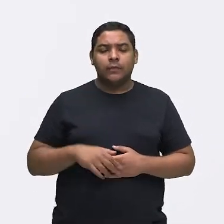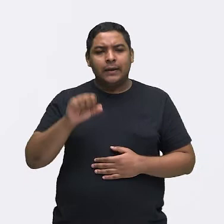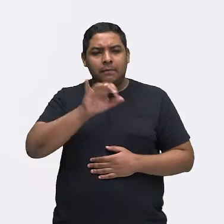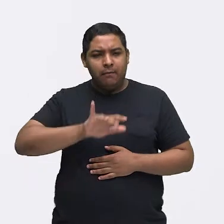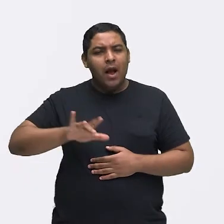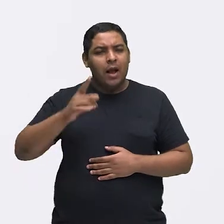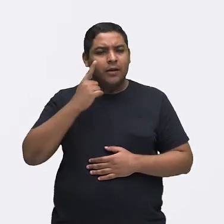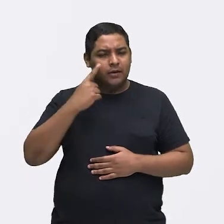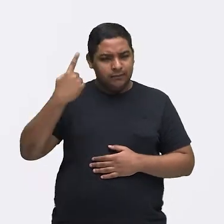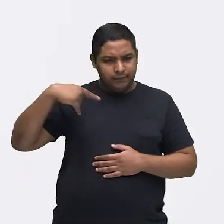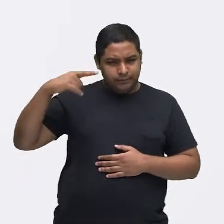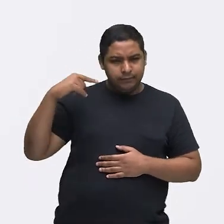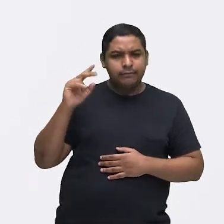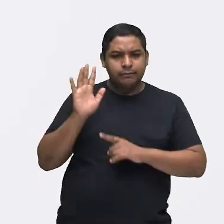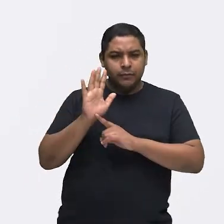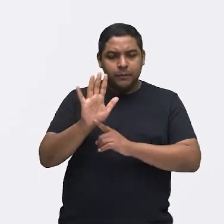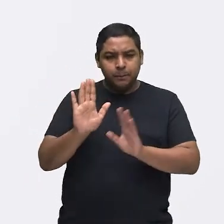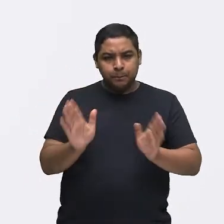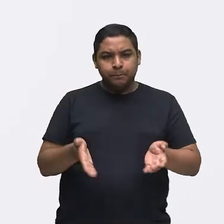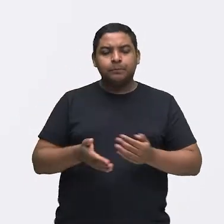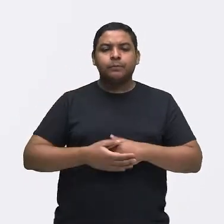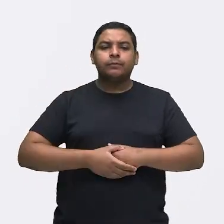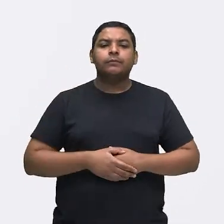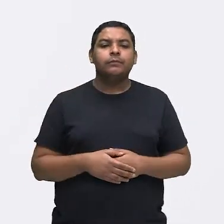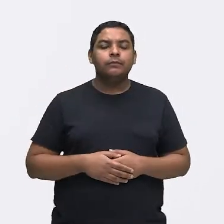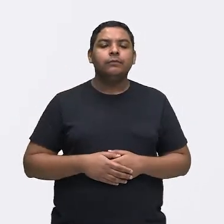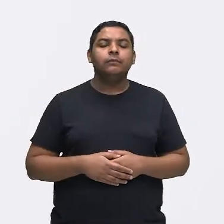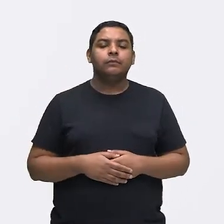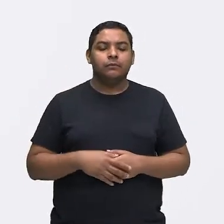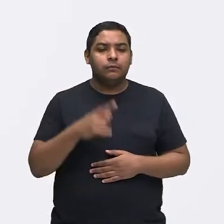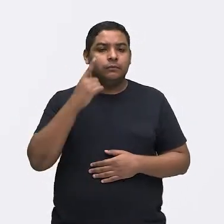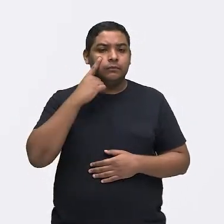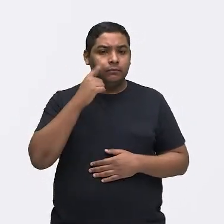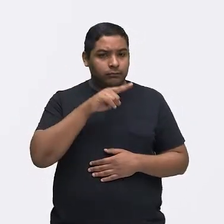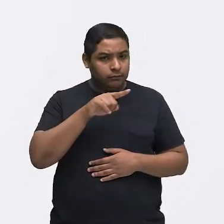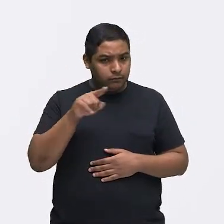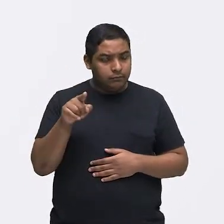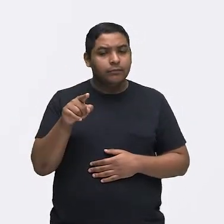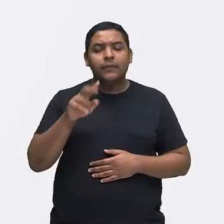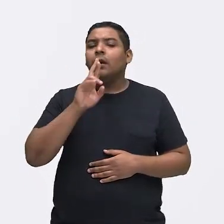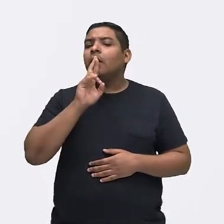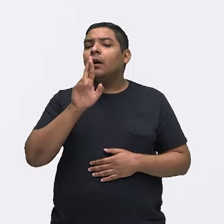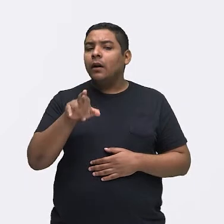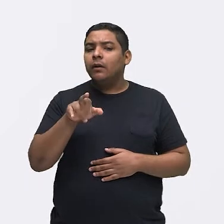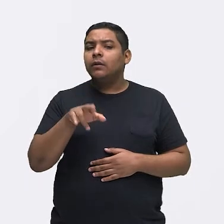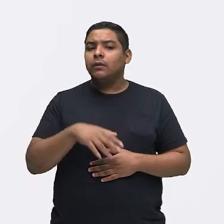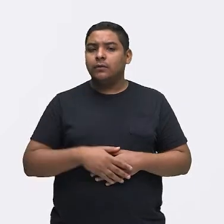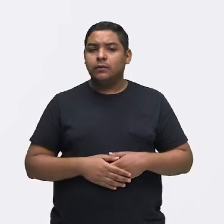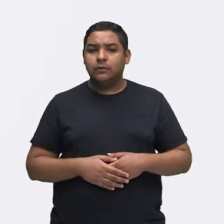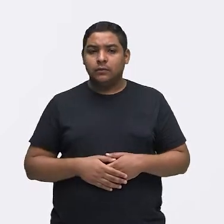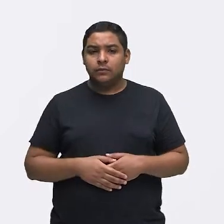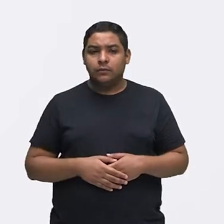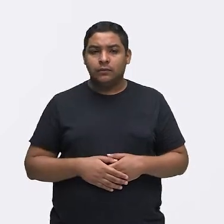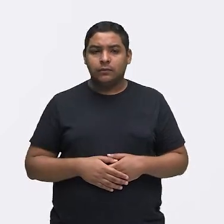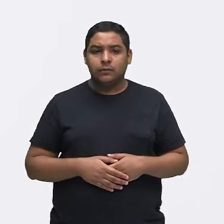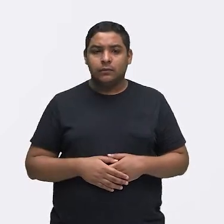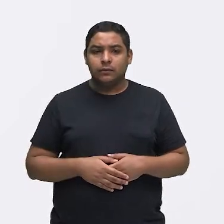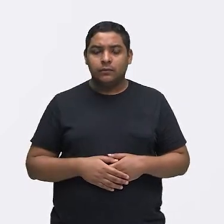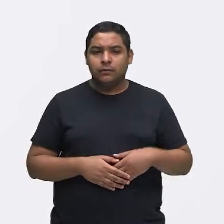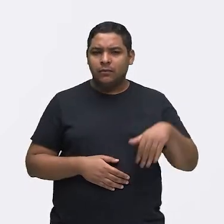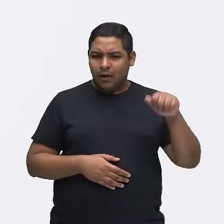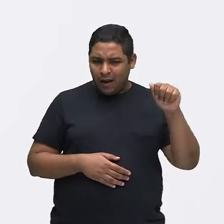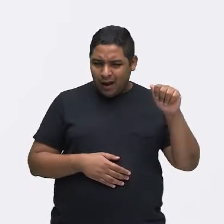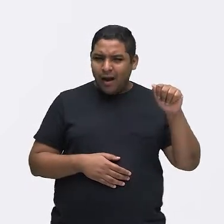Jate. Então, como vocês podem ver, a resposta, letra A, será que